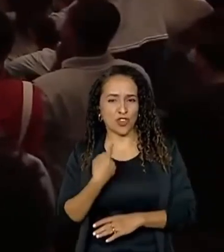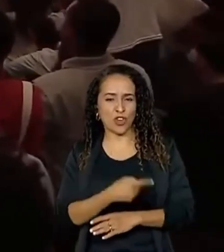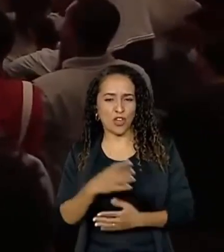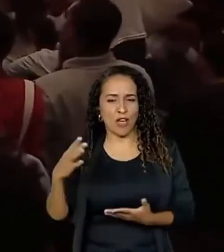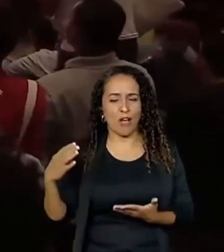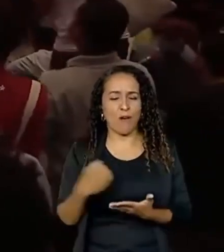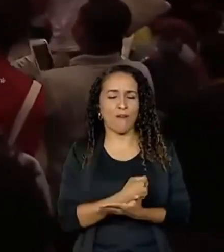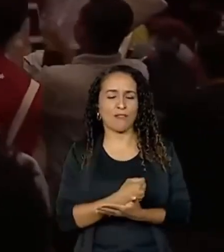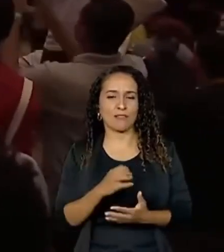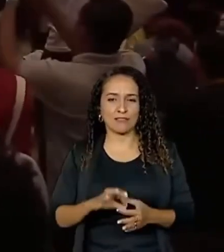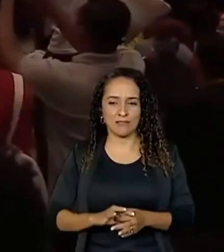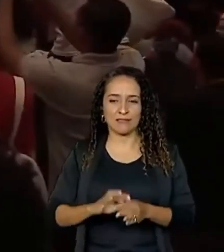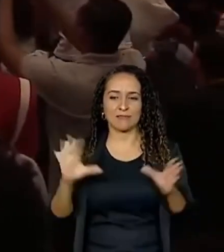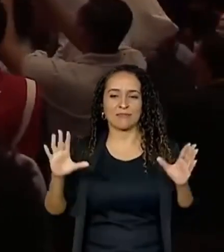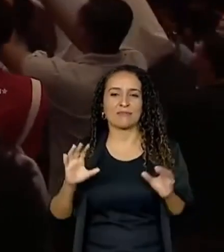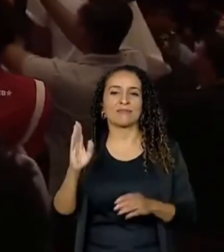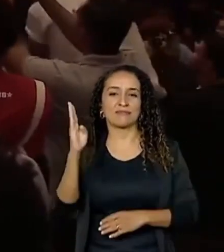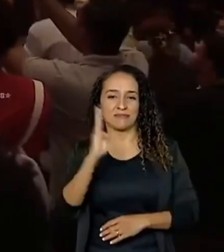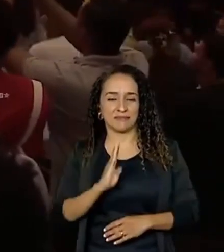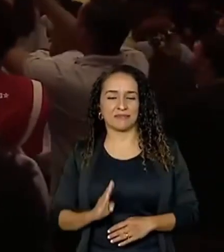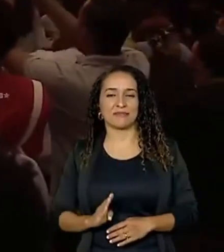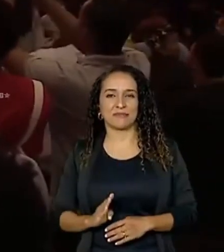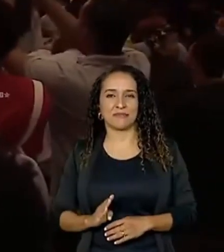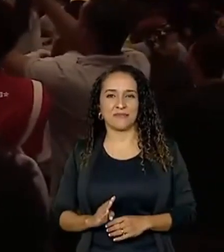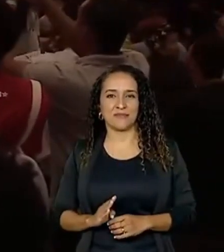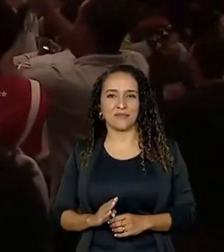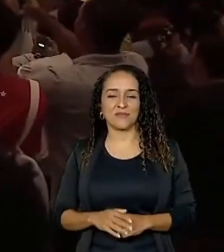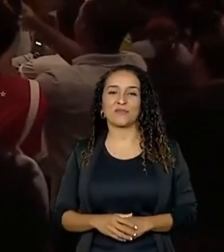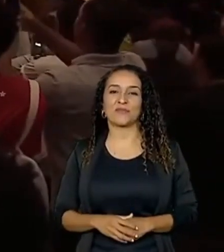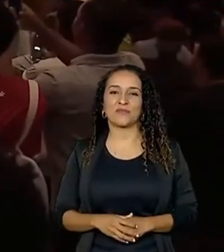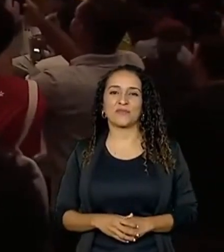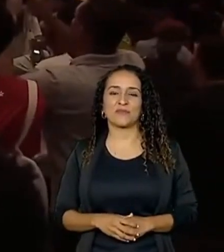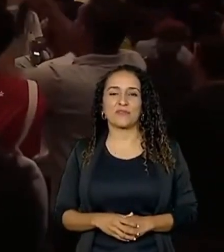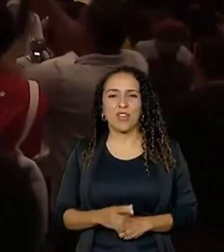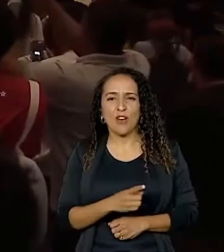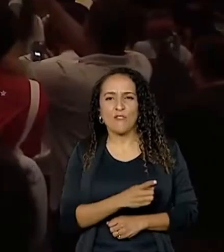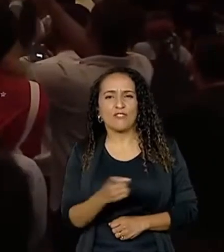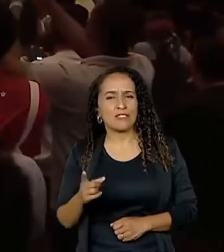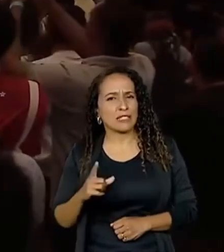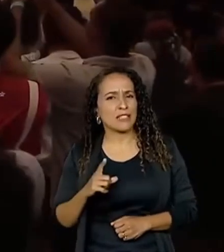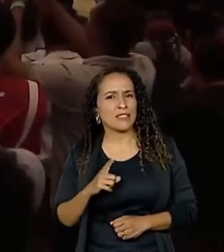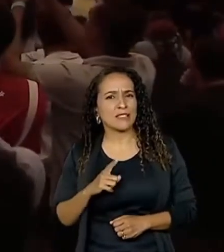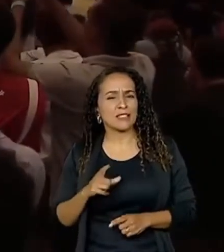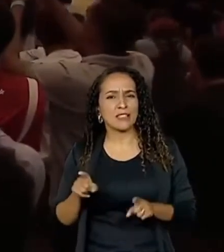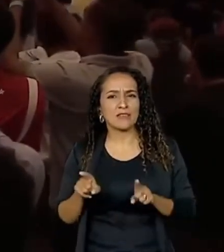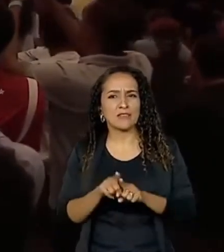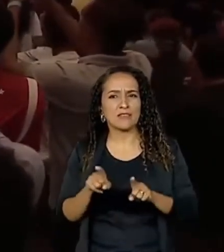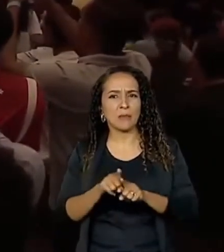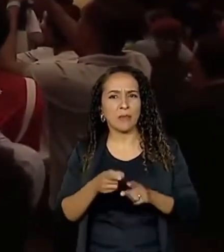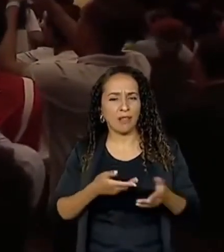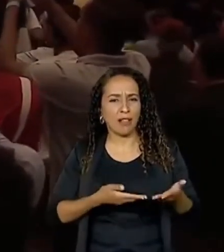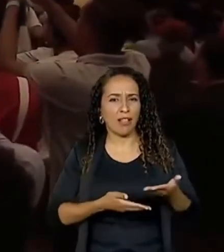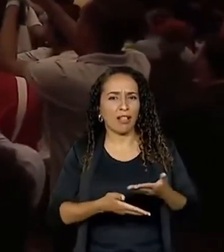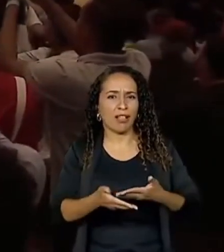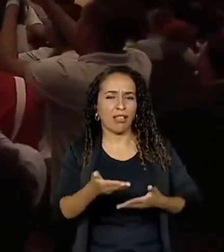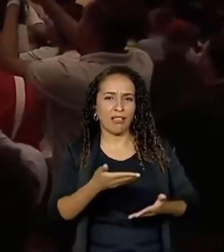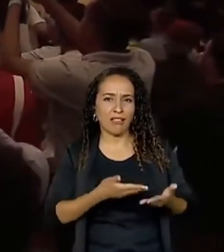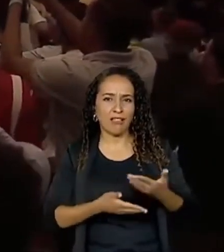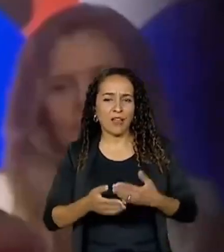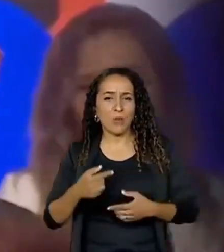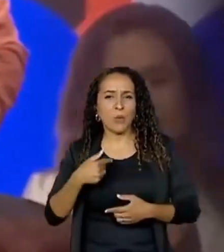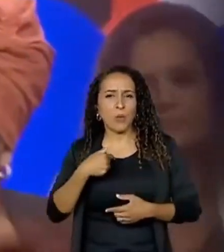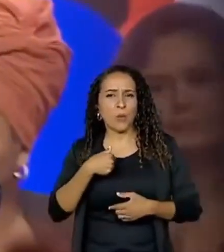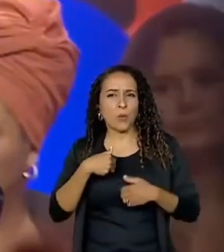a democracia do Brasil. Vocês tiveram muita solidariedade quando eu